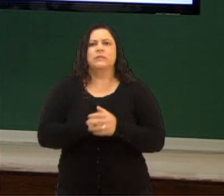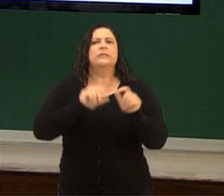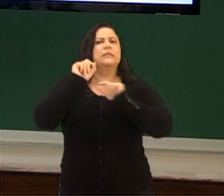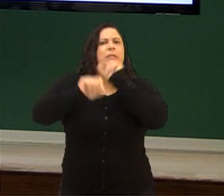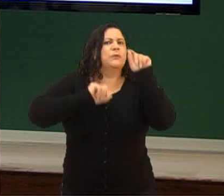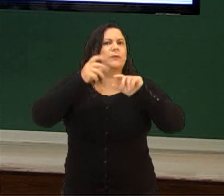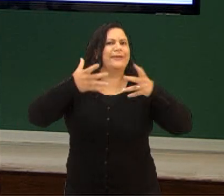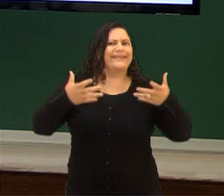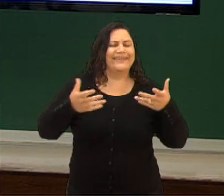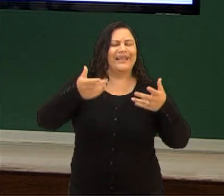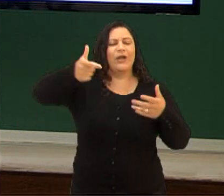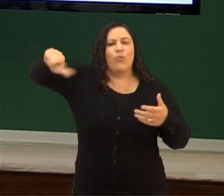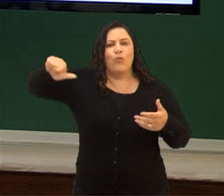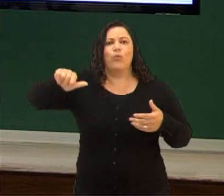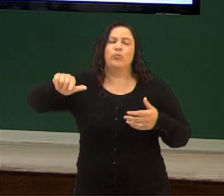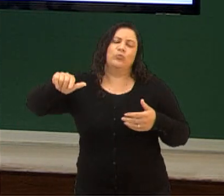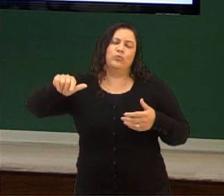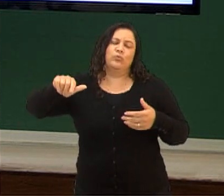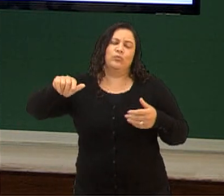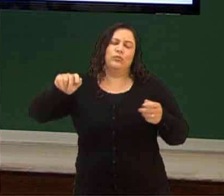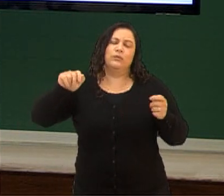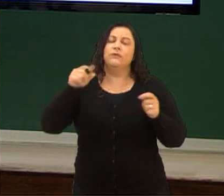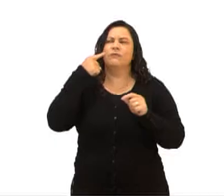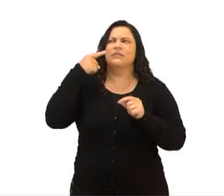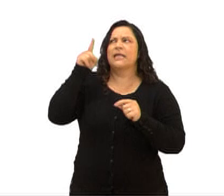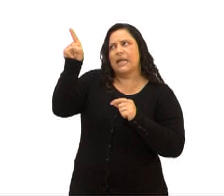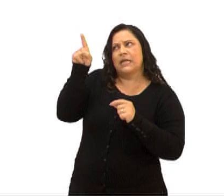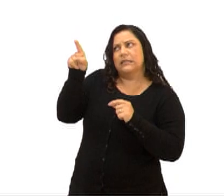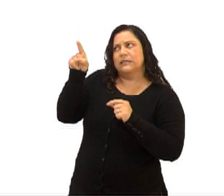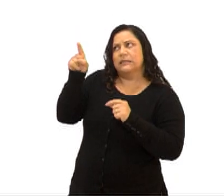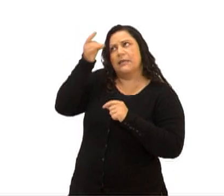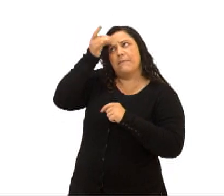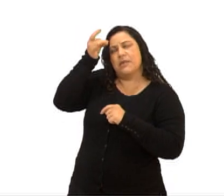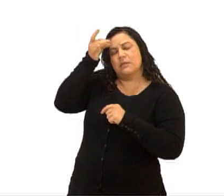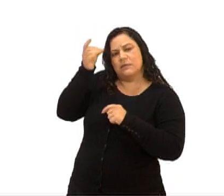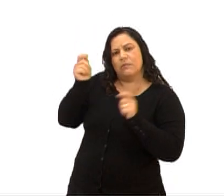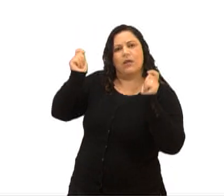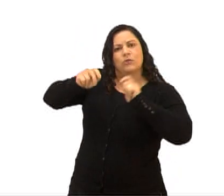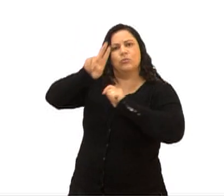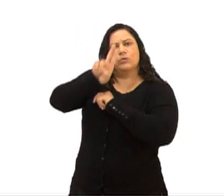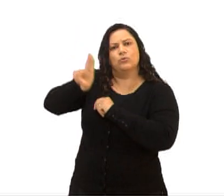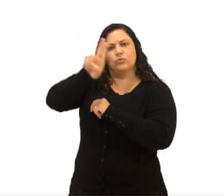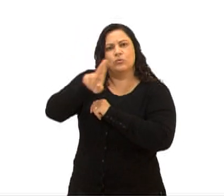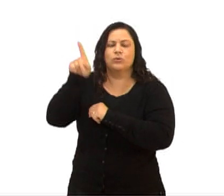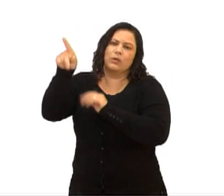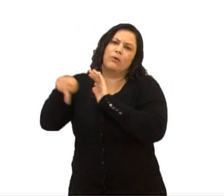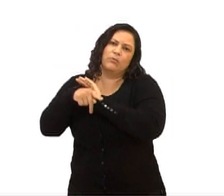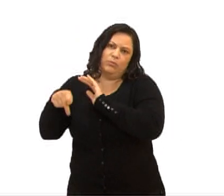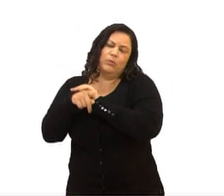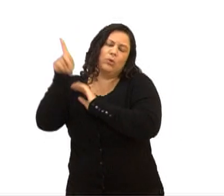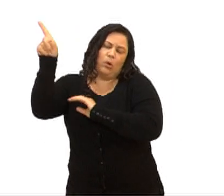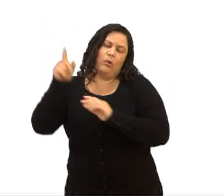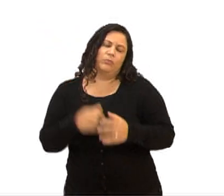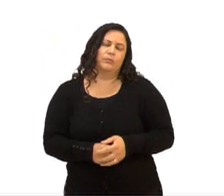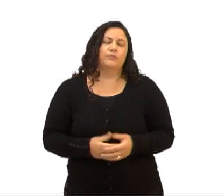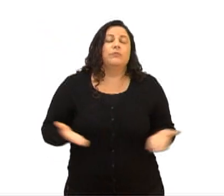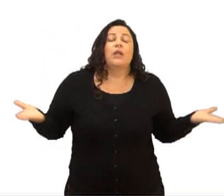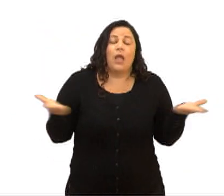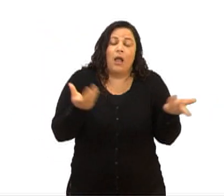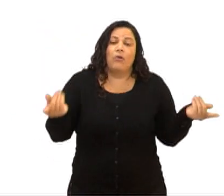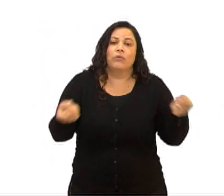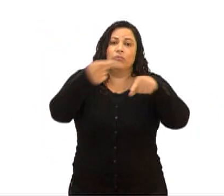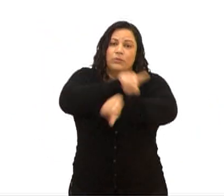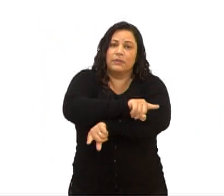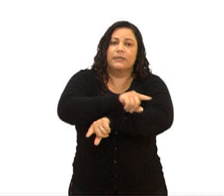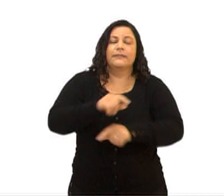desse método, usa ele. Tá certo? Iremos agora determinar a matriz inversa, porém usando o método da matriz